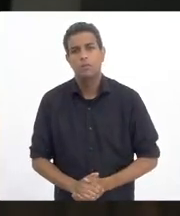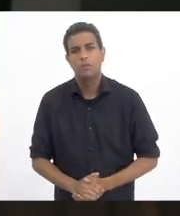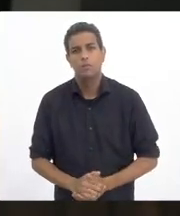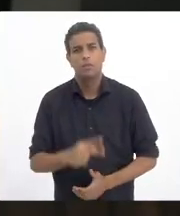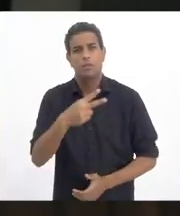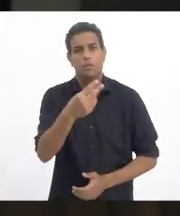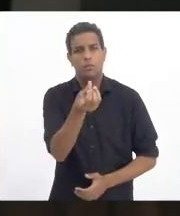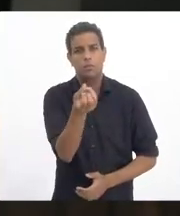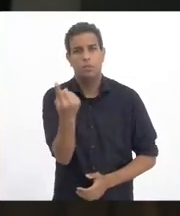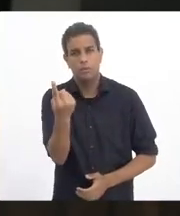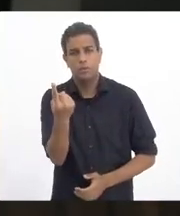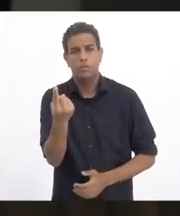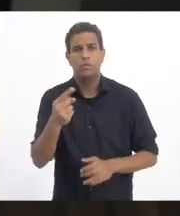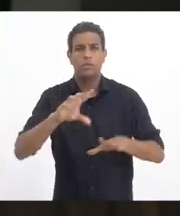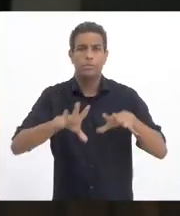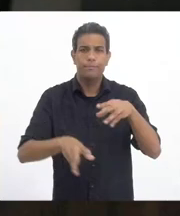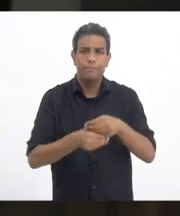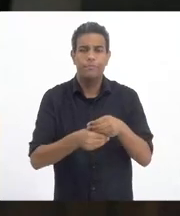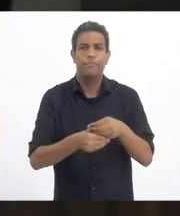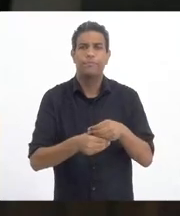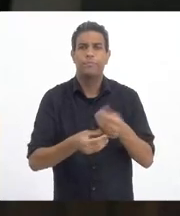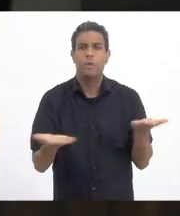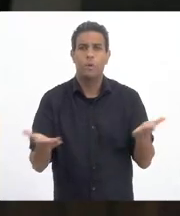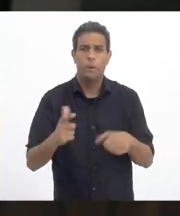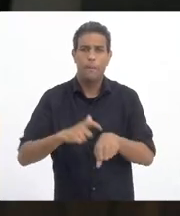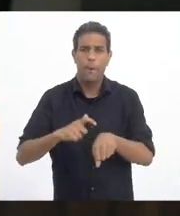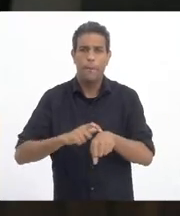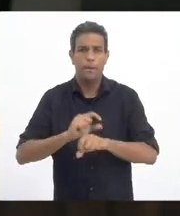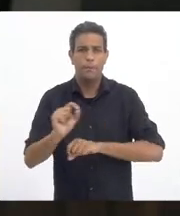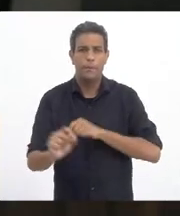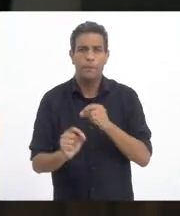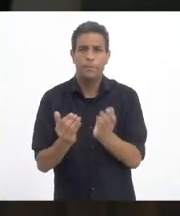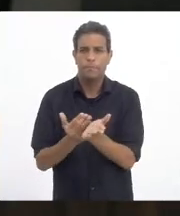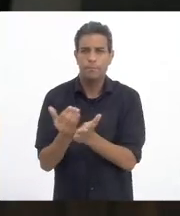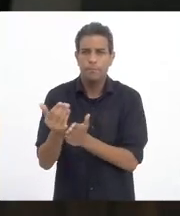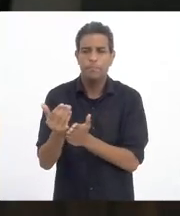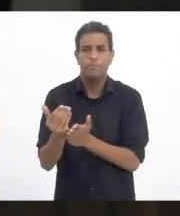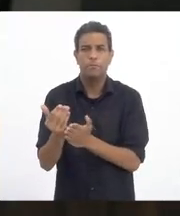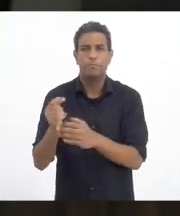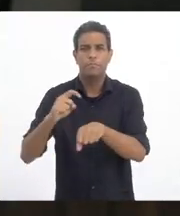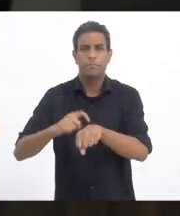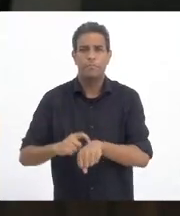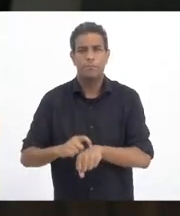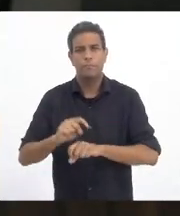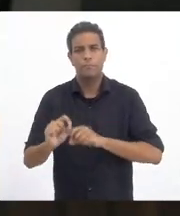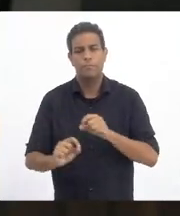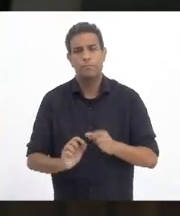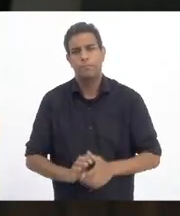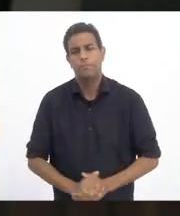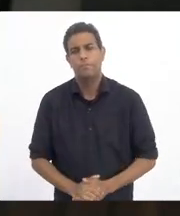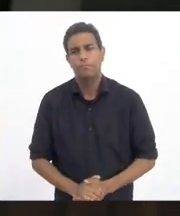261 emendas. E, portanto, é neste encaminhamento